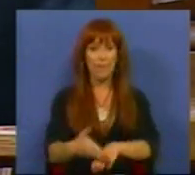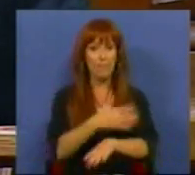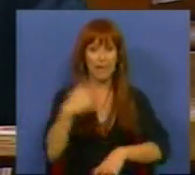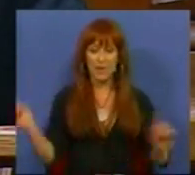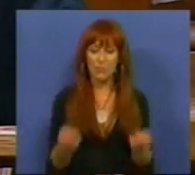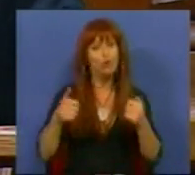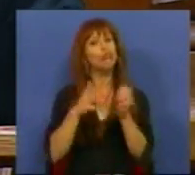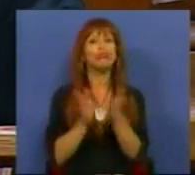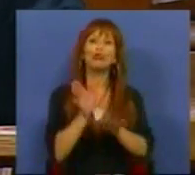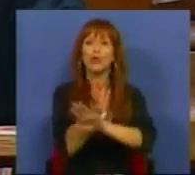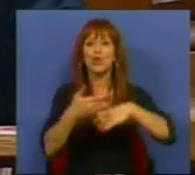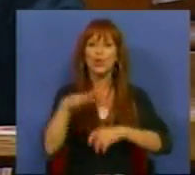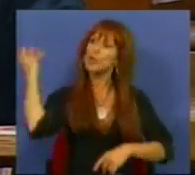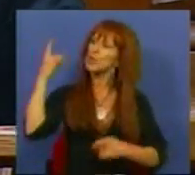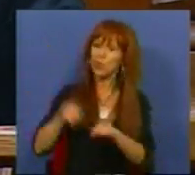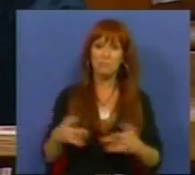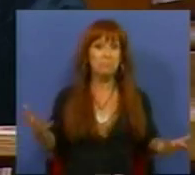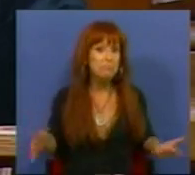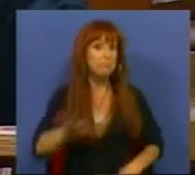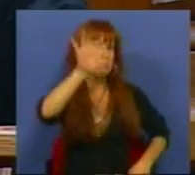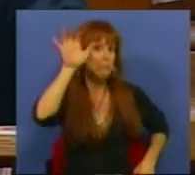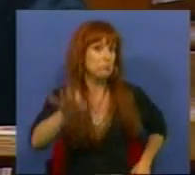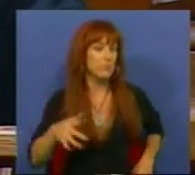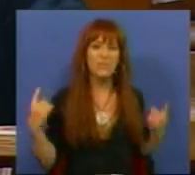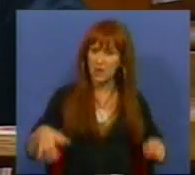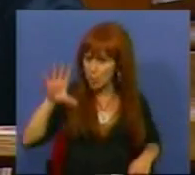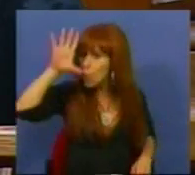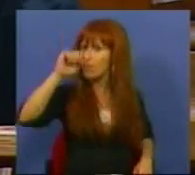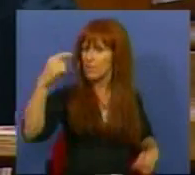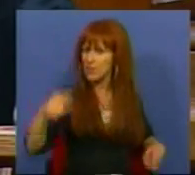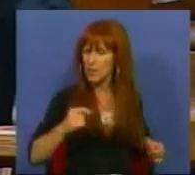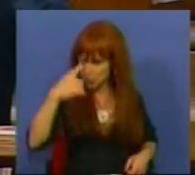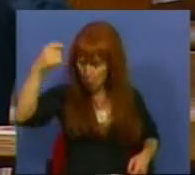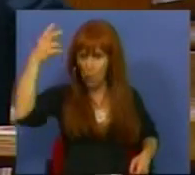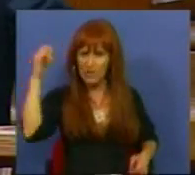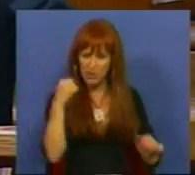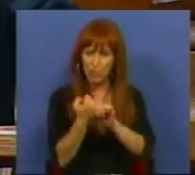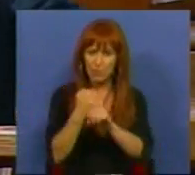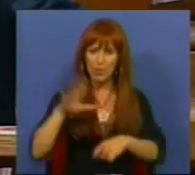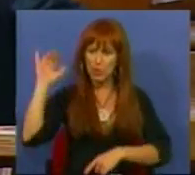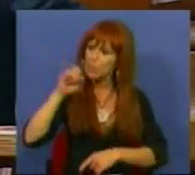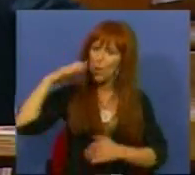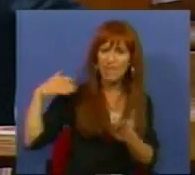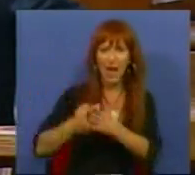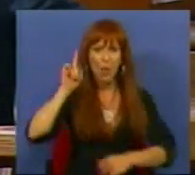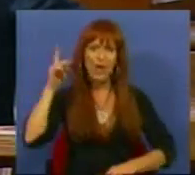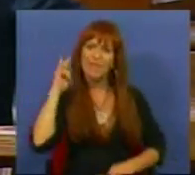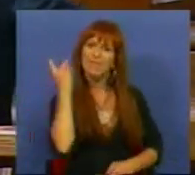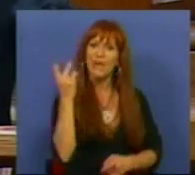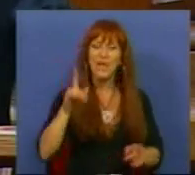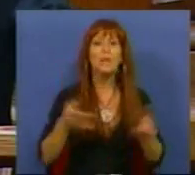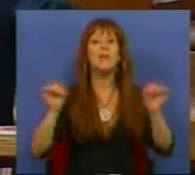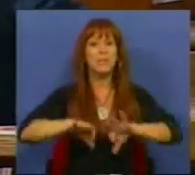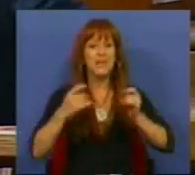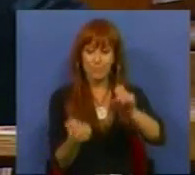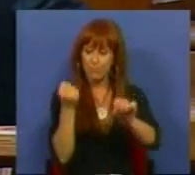pré-campanha, todos os agentes culturais ficaram na expectativa. Teria o Governo compreendido o papel que a cultura pode ter na qualidade de vida, mas